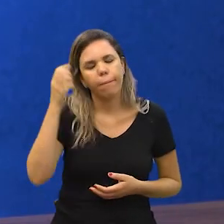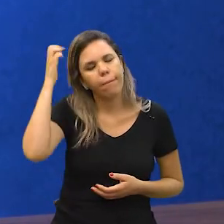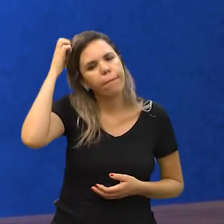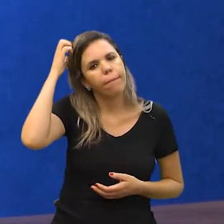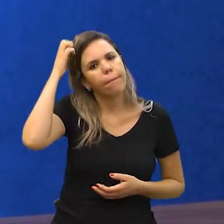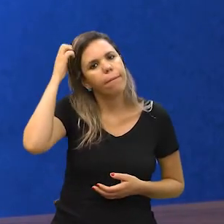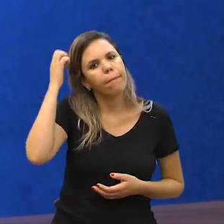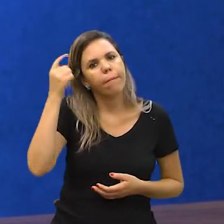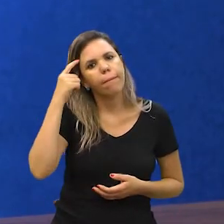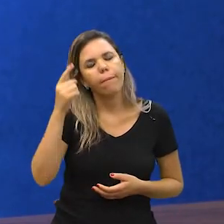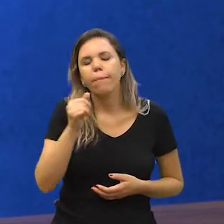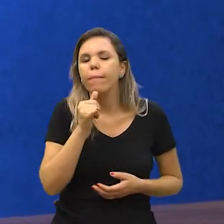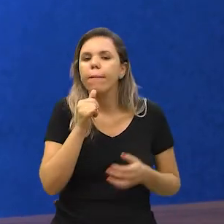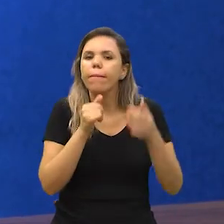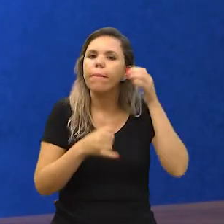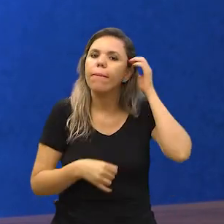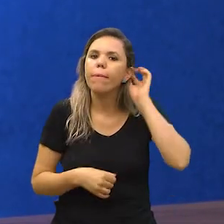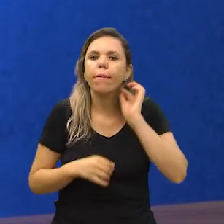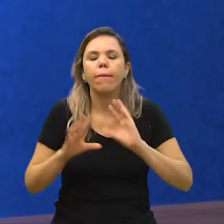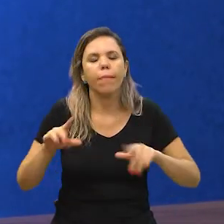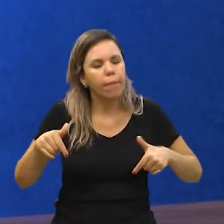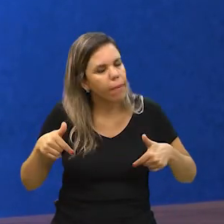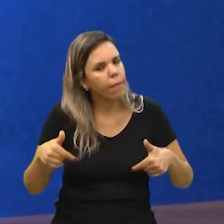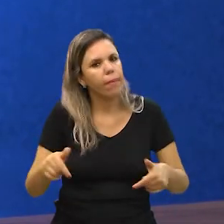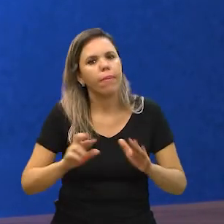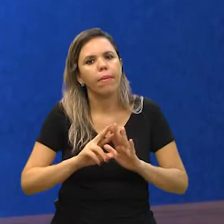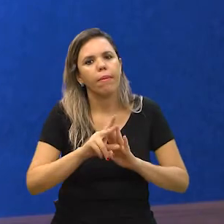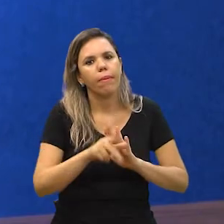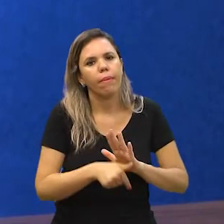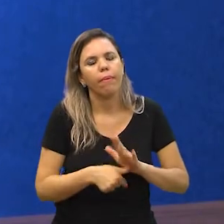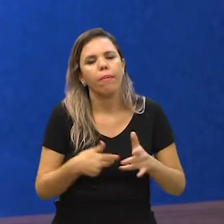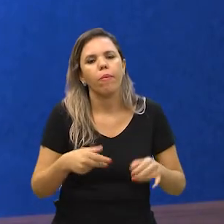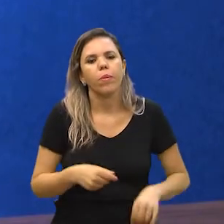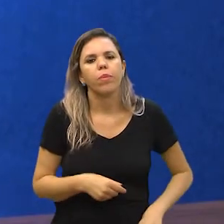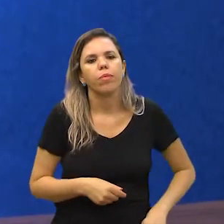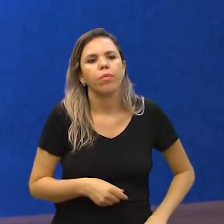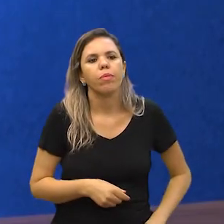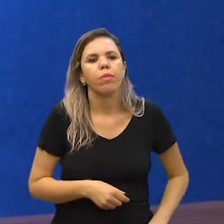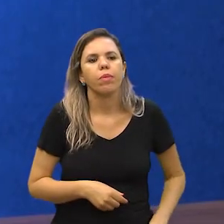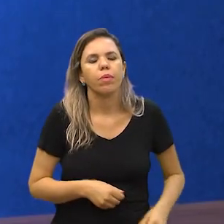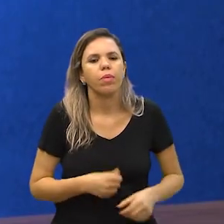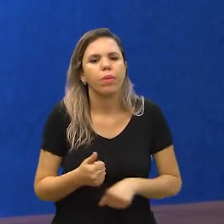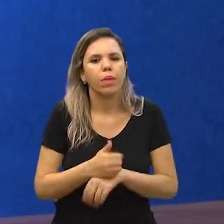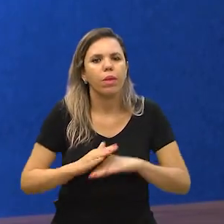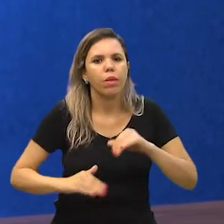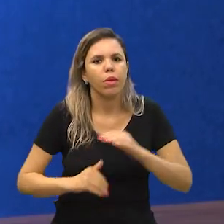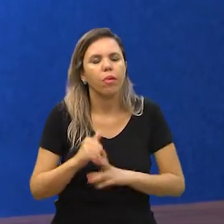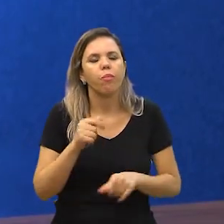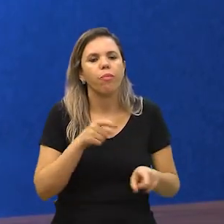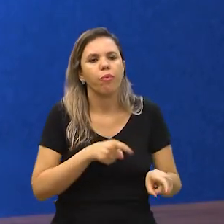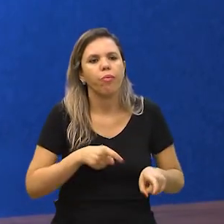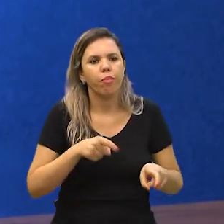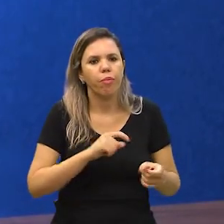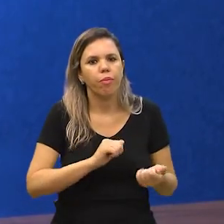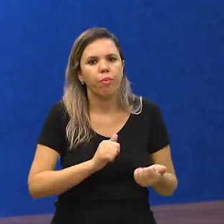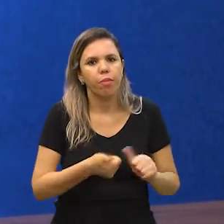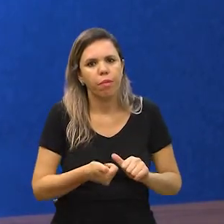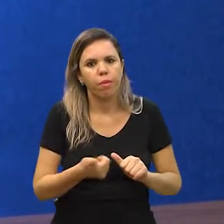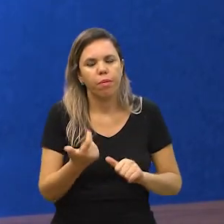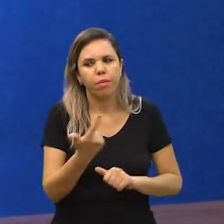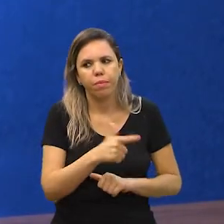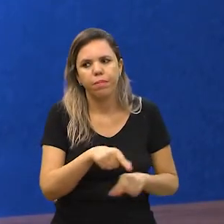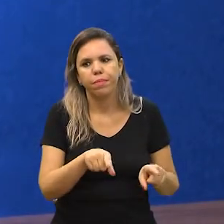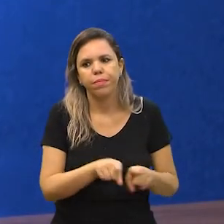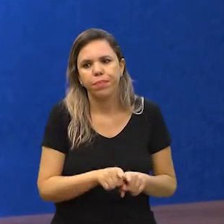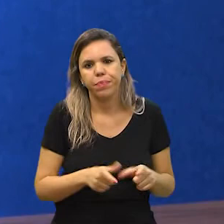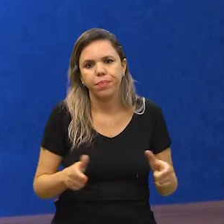tiveram essa ideia, por exemplo, de atuar em vários meios, inclusive profissionais do campo, meio esportivo, que é